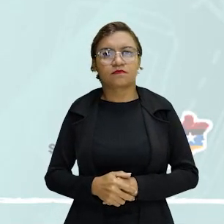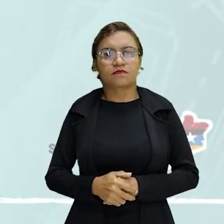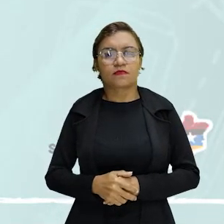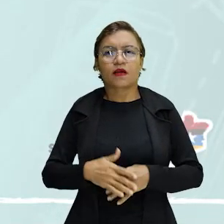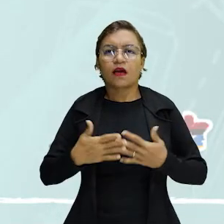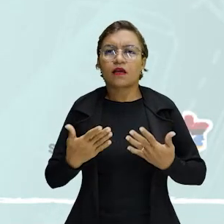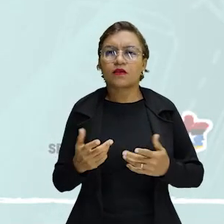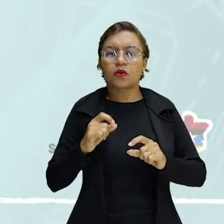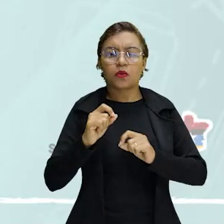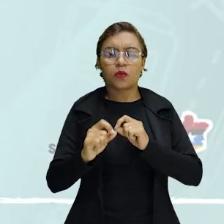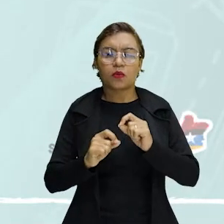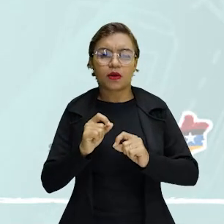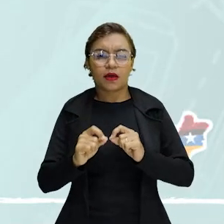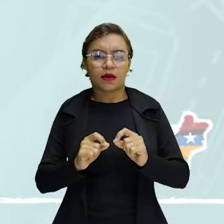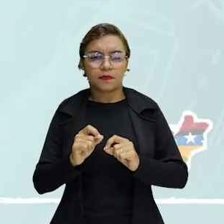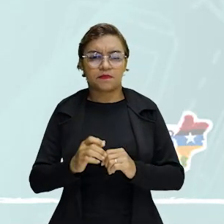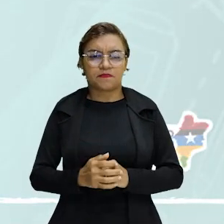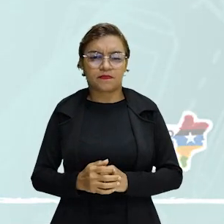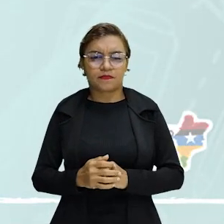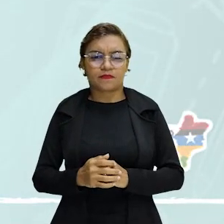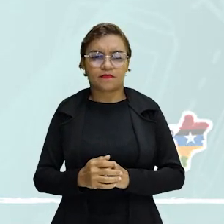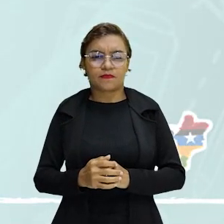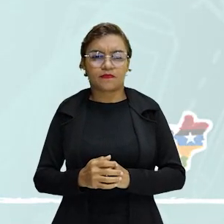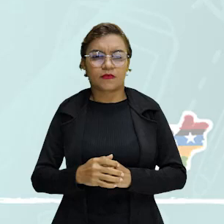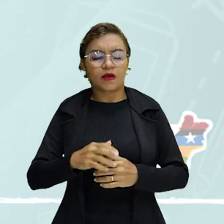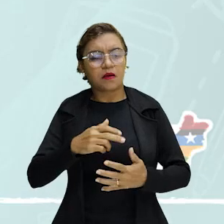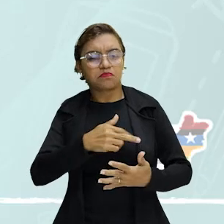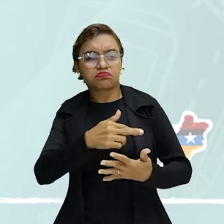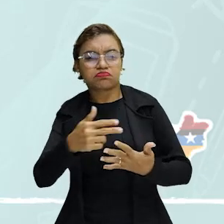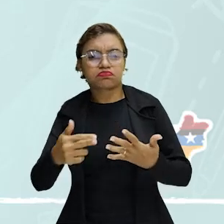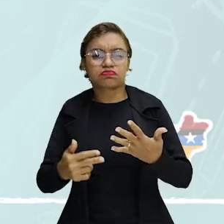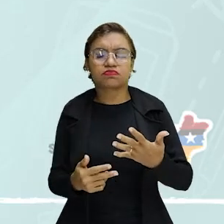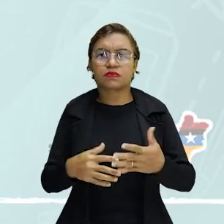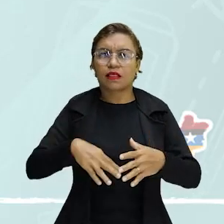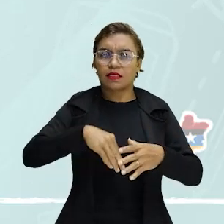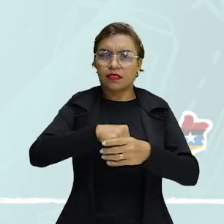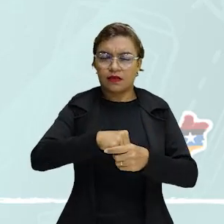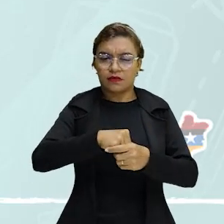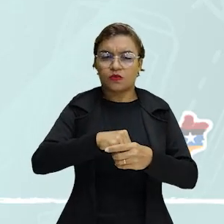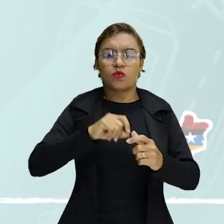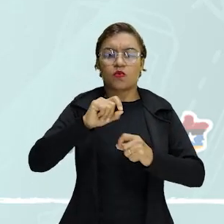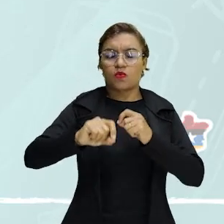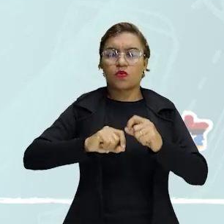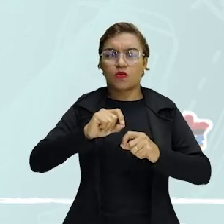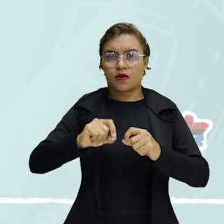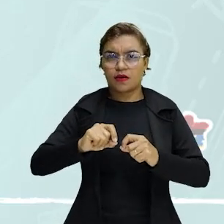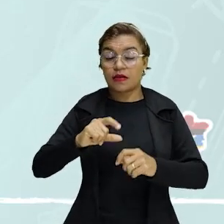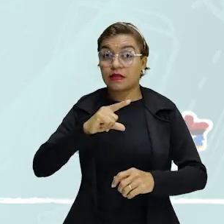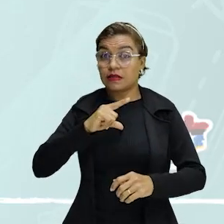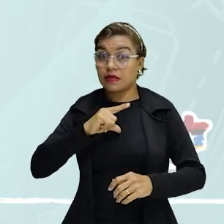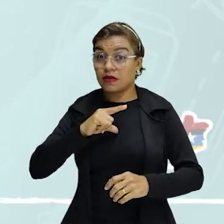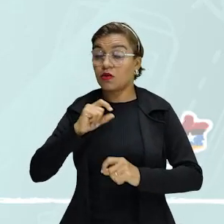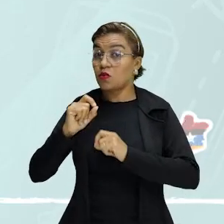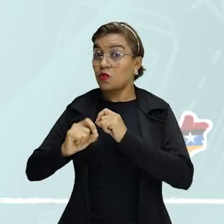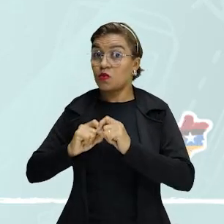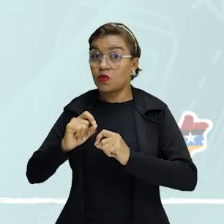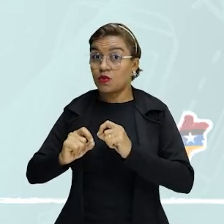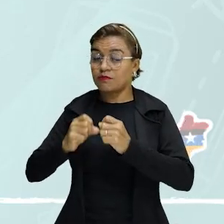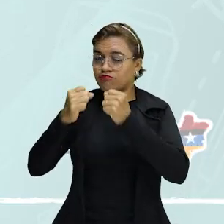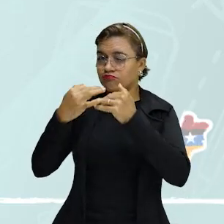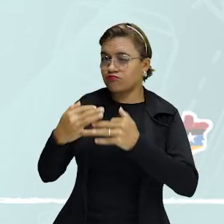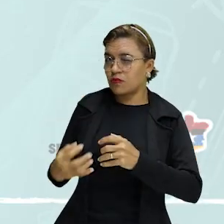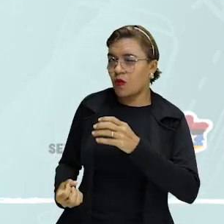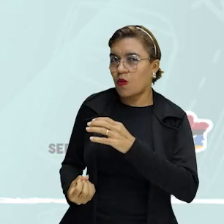esses agentes endógenos? Galera, nós podemos deixar muito claro que os agentes endógenos, eles vão ter origem, tá,